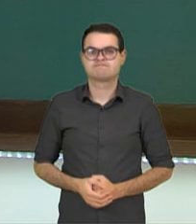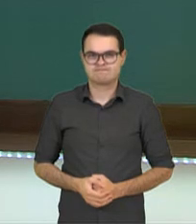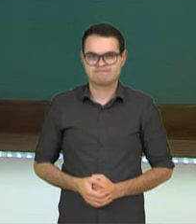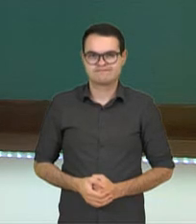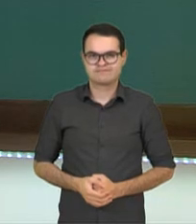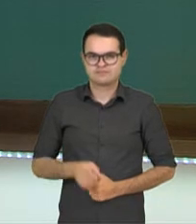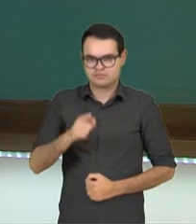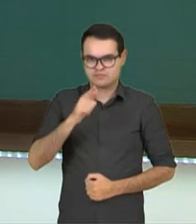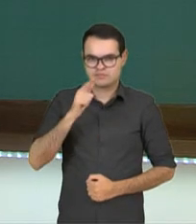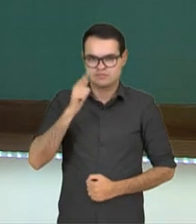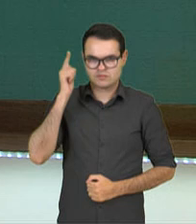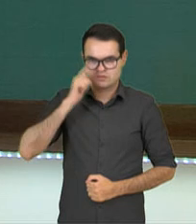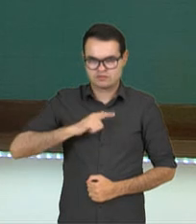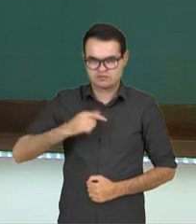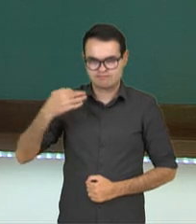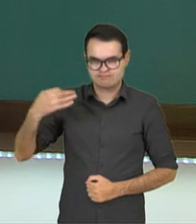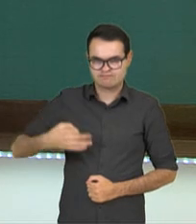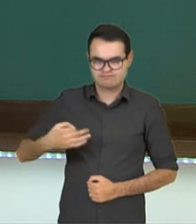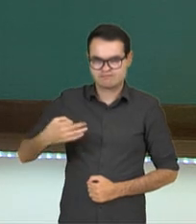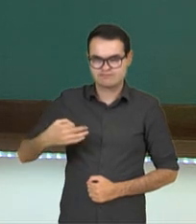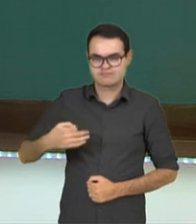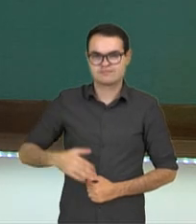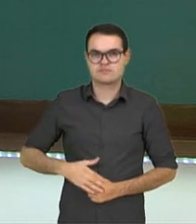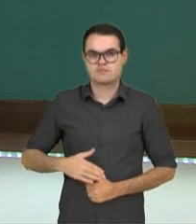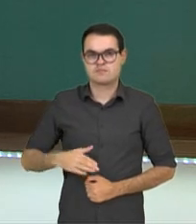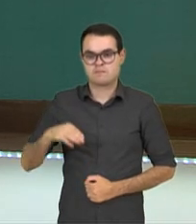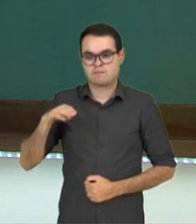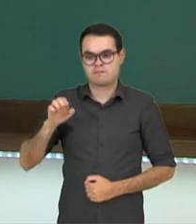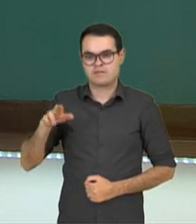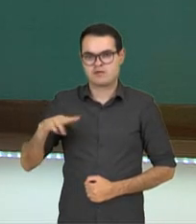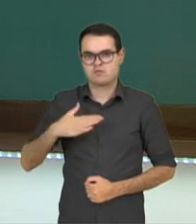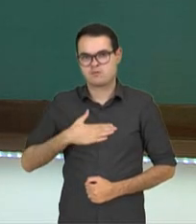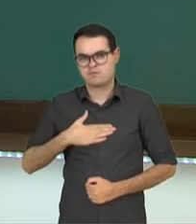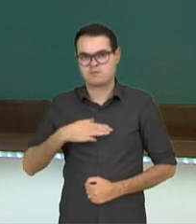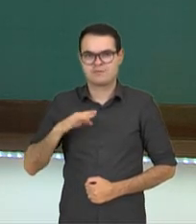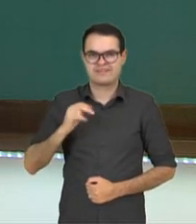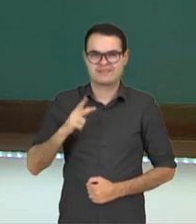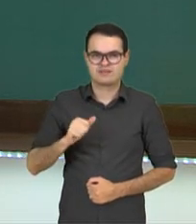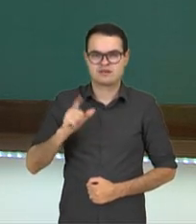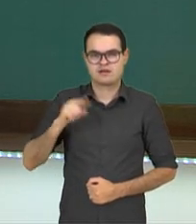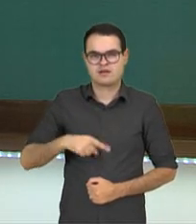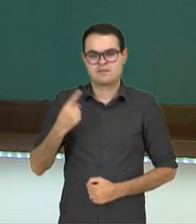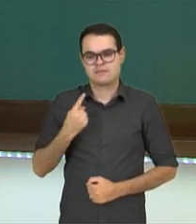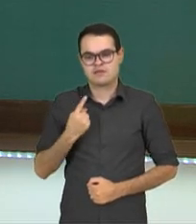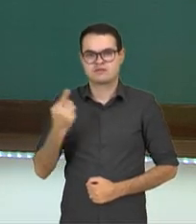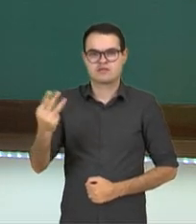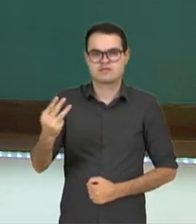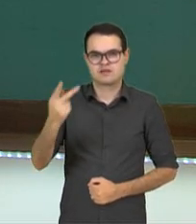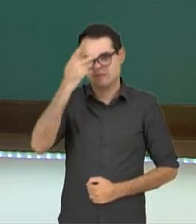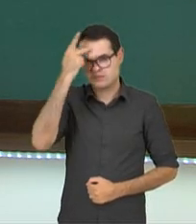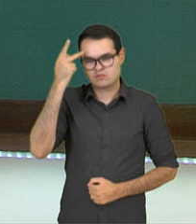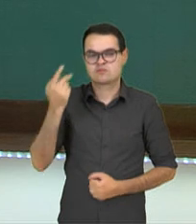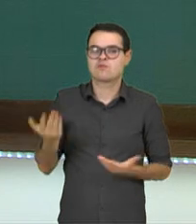E aí, pessoal, será que vocês acertaram essa? Meu e minha é em primeira ou terceira pessoa? Vamos ver?